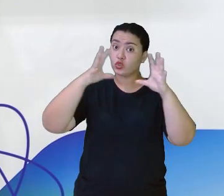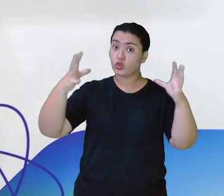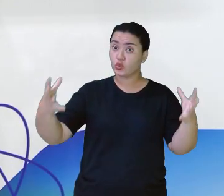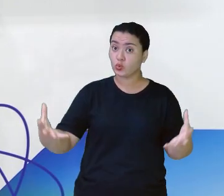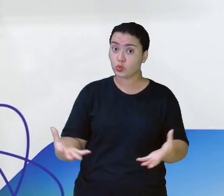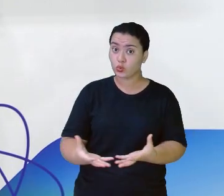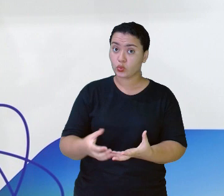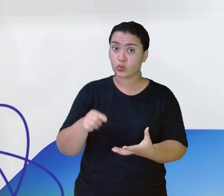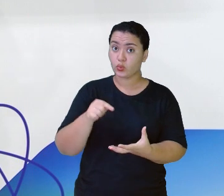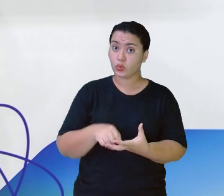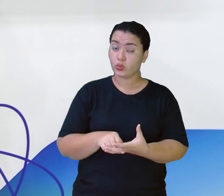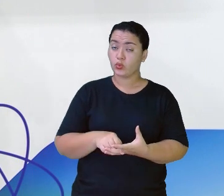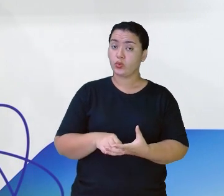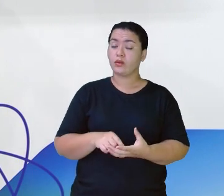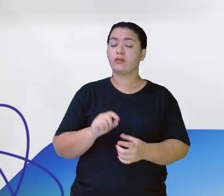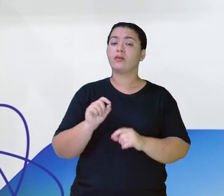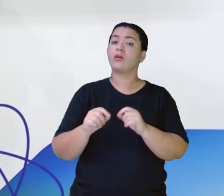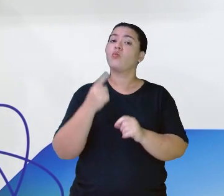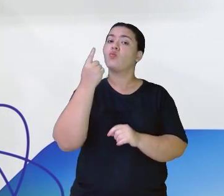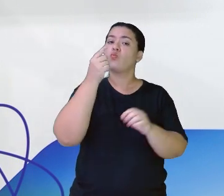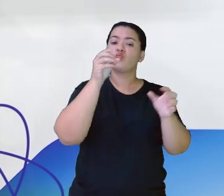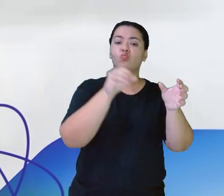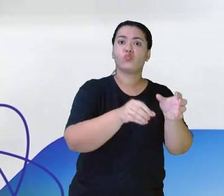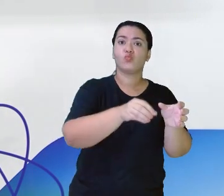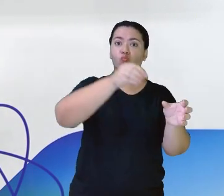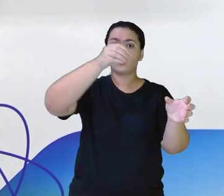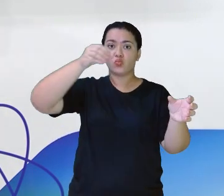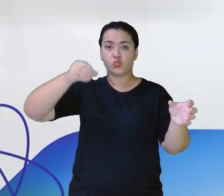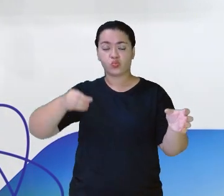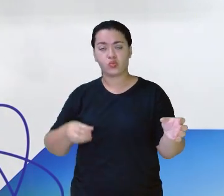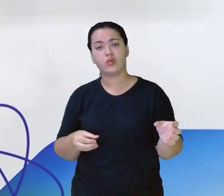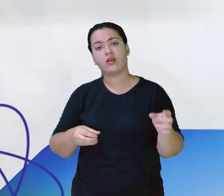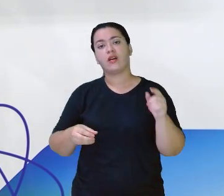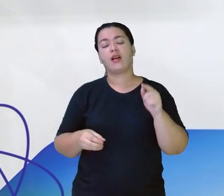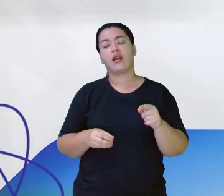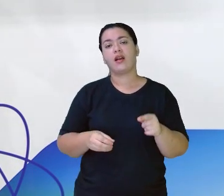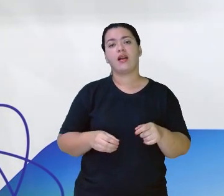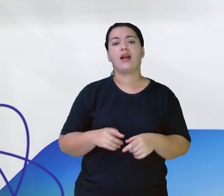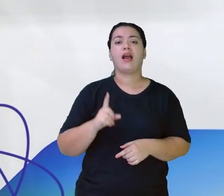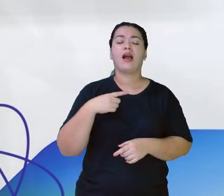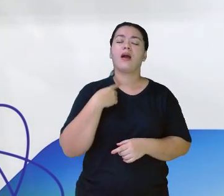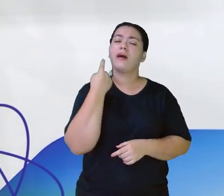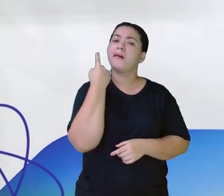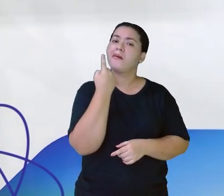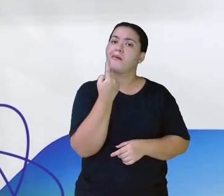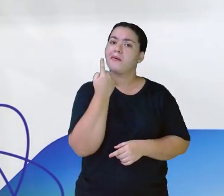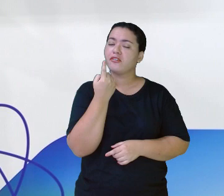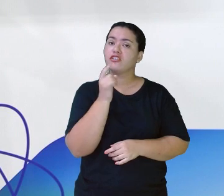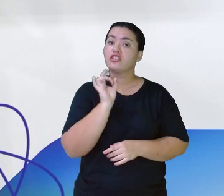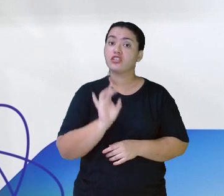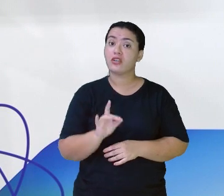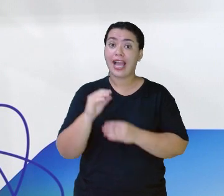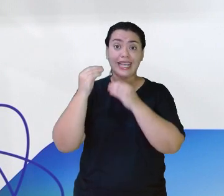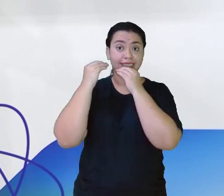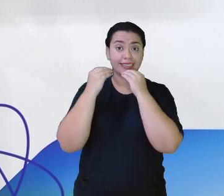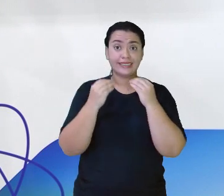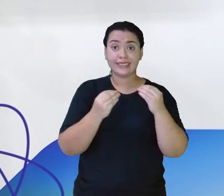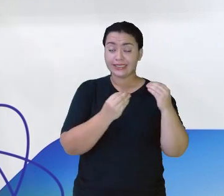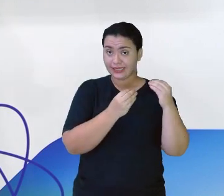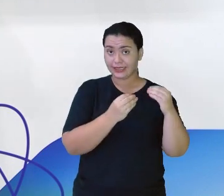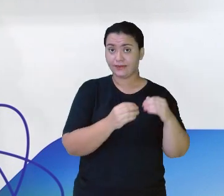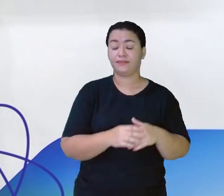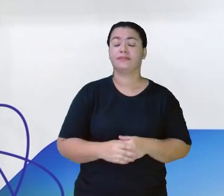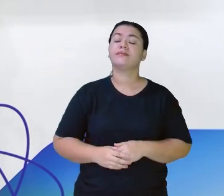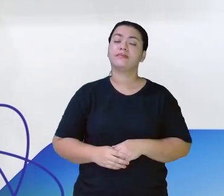melancia? Eu estou dizendo que eu peguei só uma parte da melancia, só um pedaço da melancia.